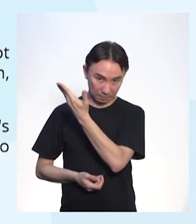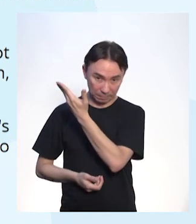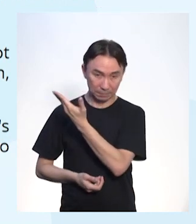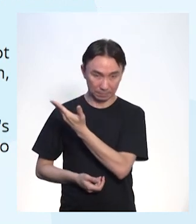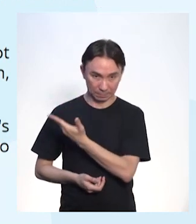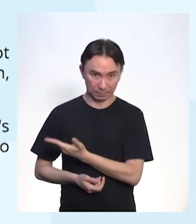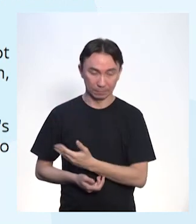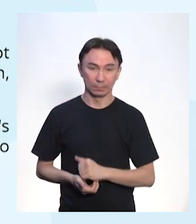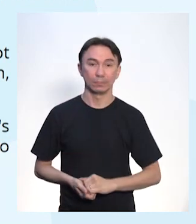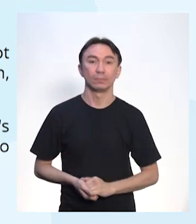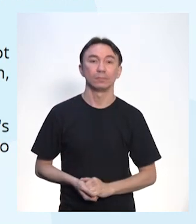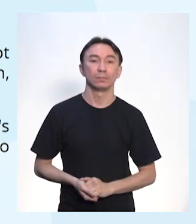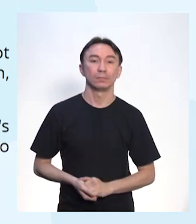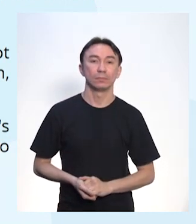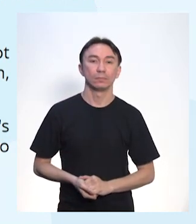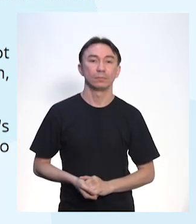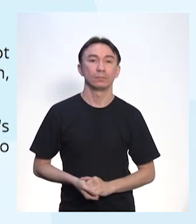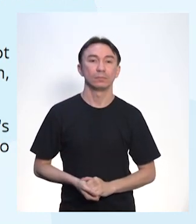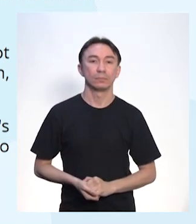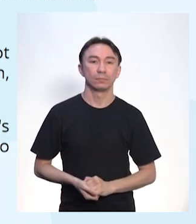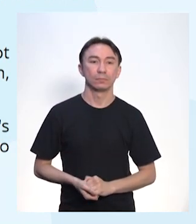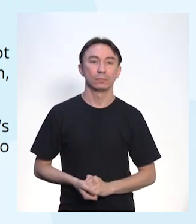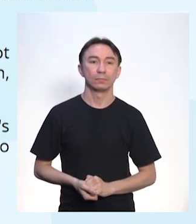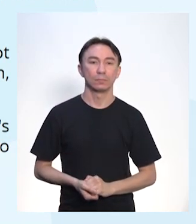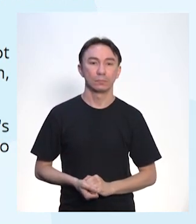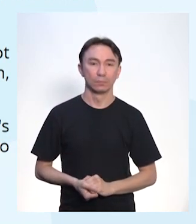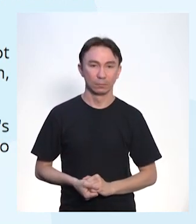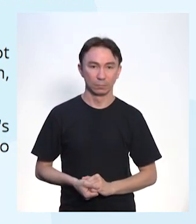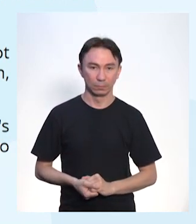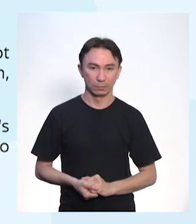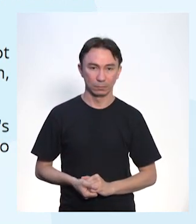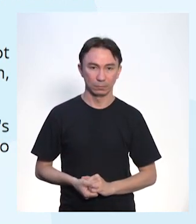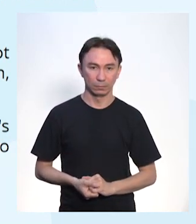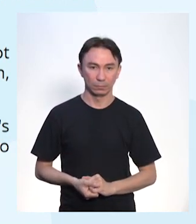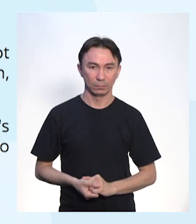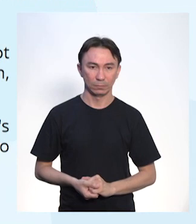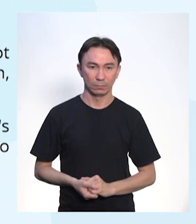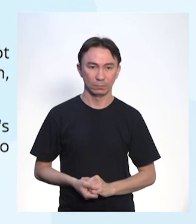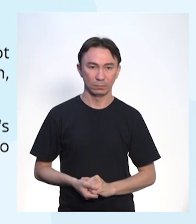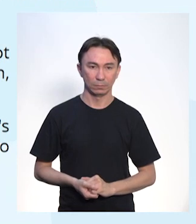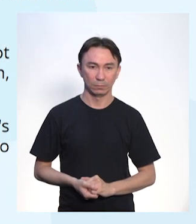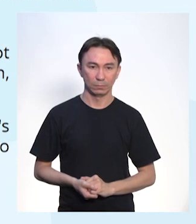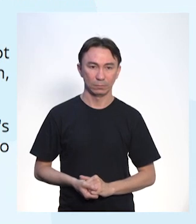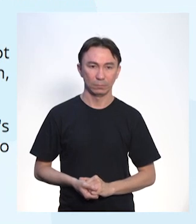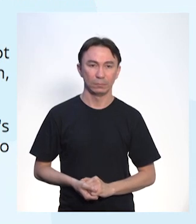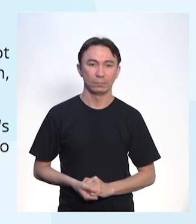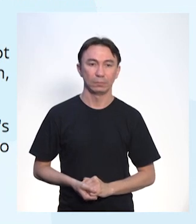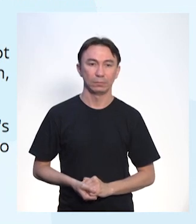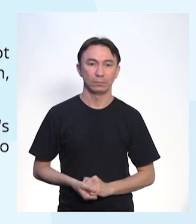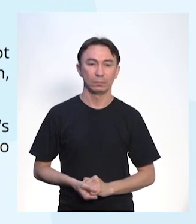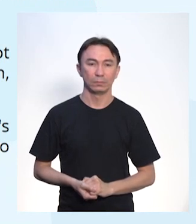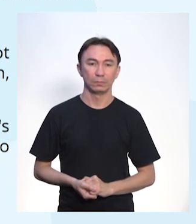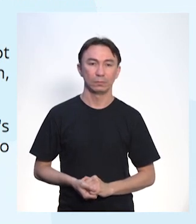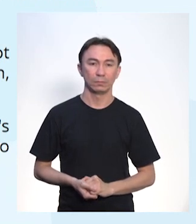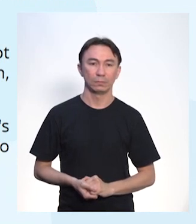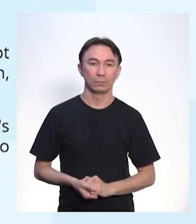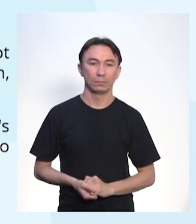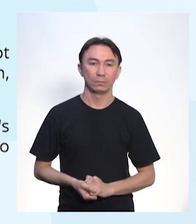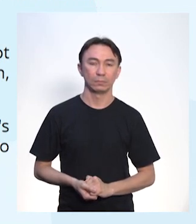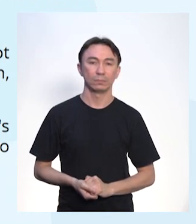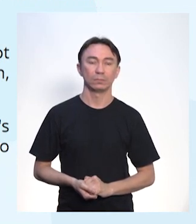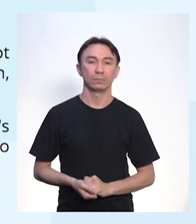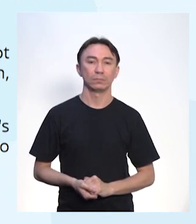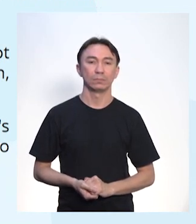some limitations. Using solar energy has 2 main benefits. Solar energy systems do